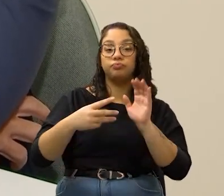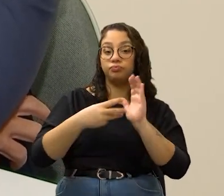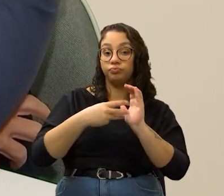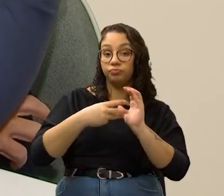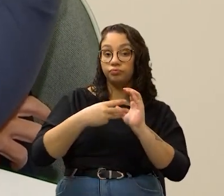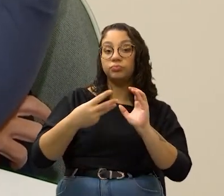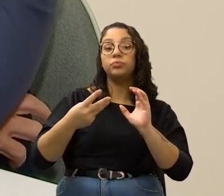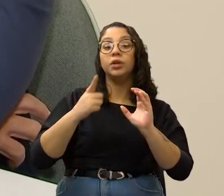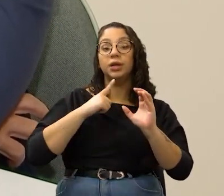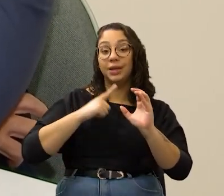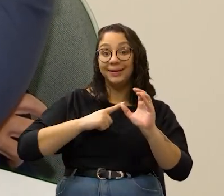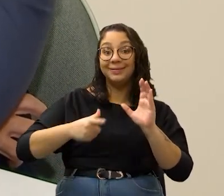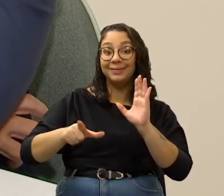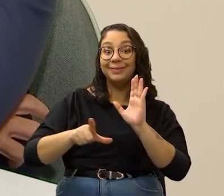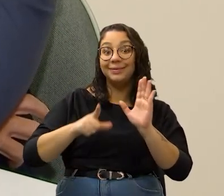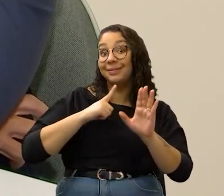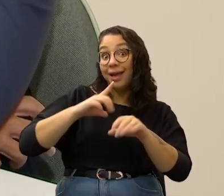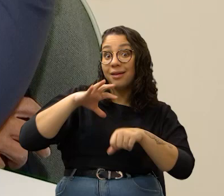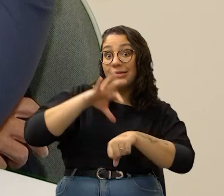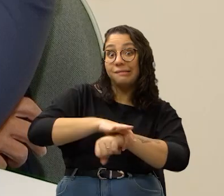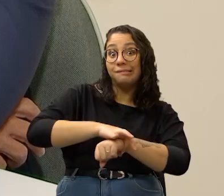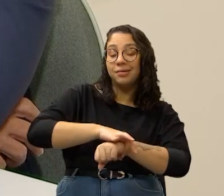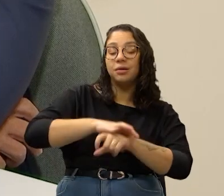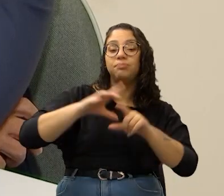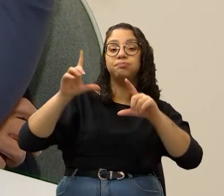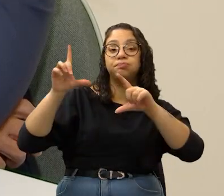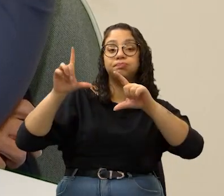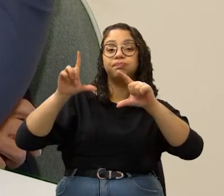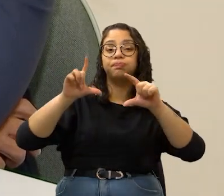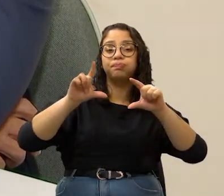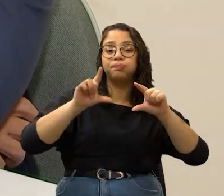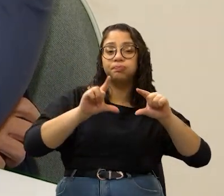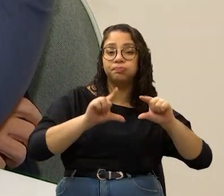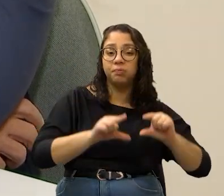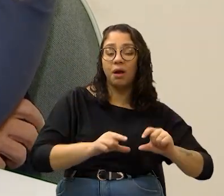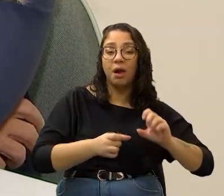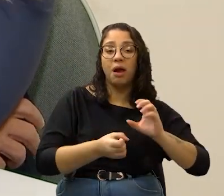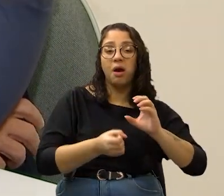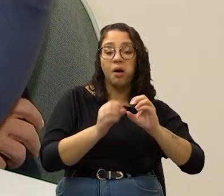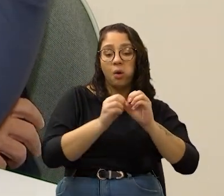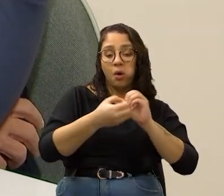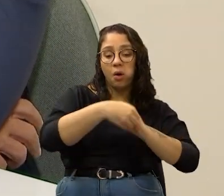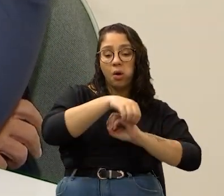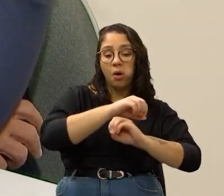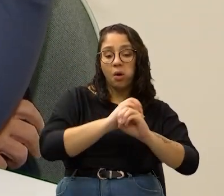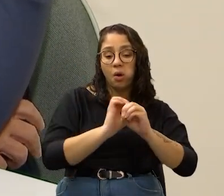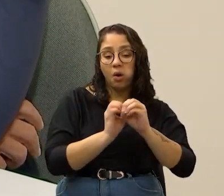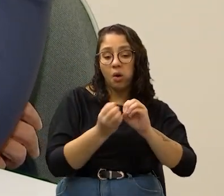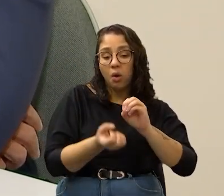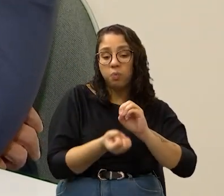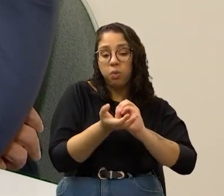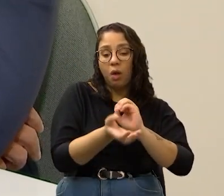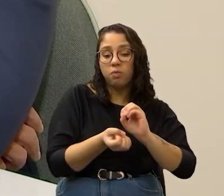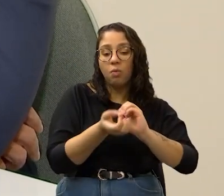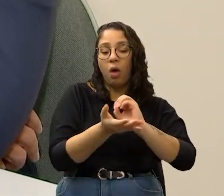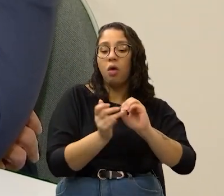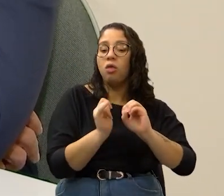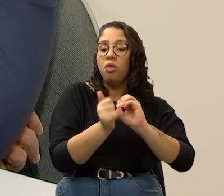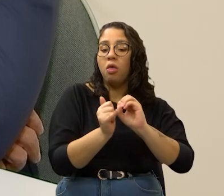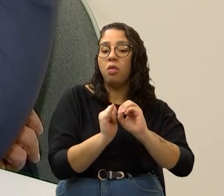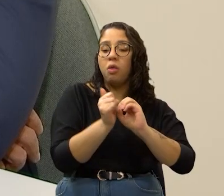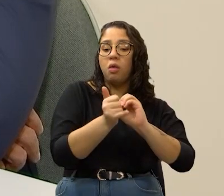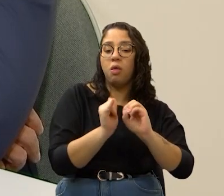ali que causam a inflamação diminuam uma série de expressões de